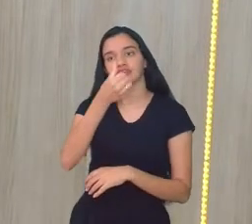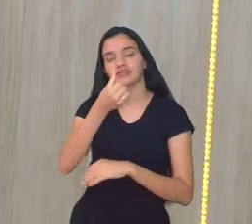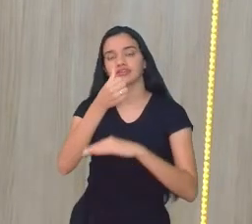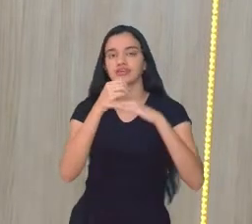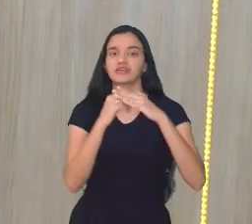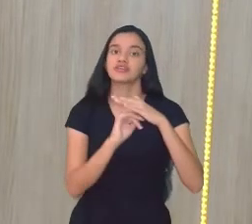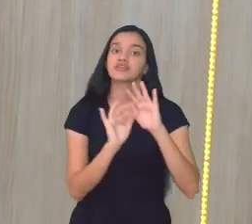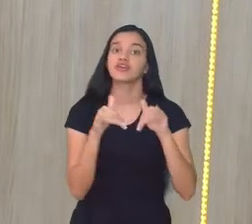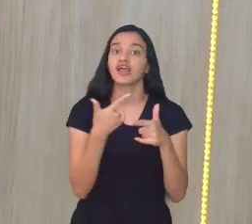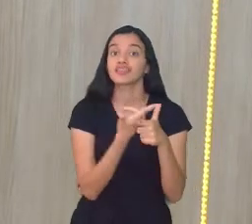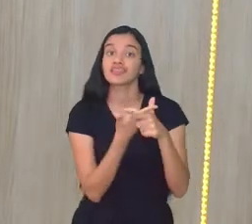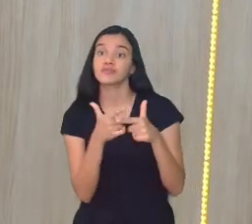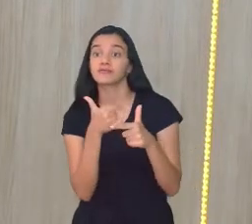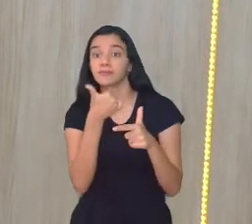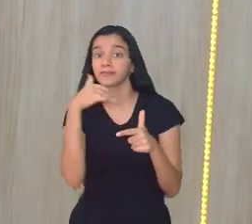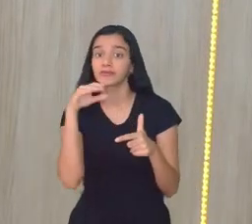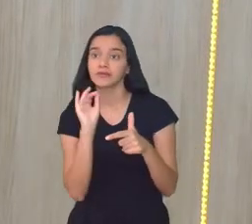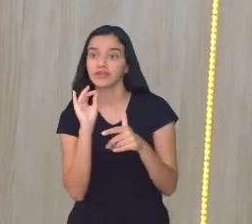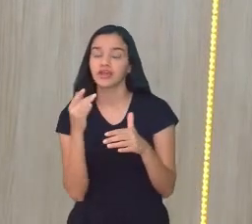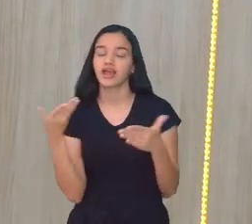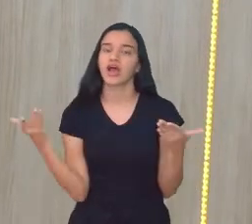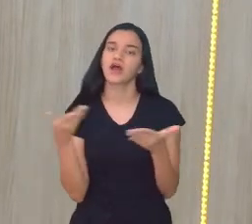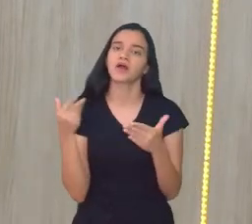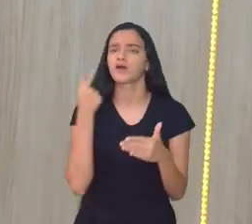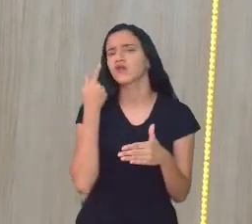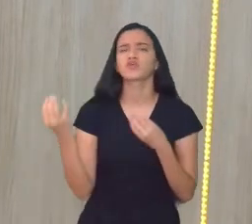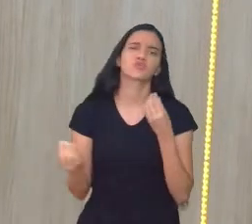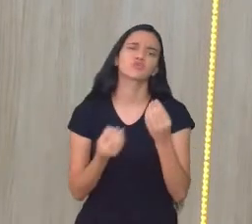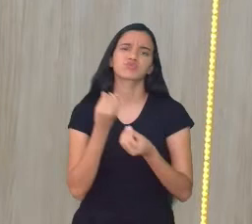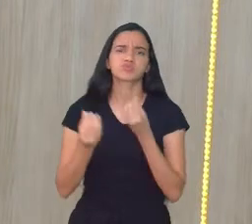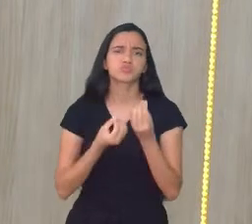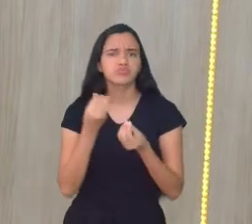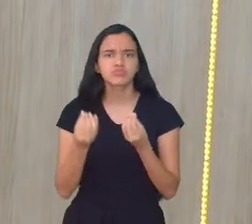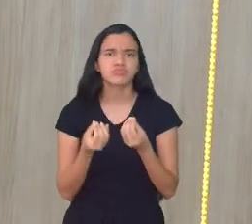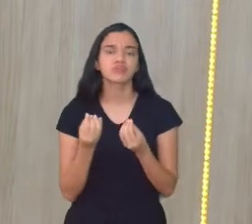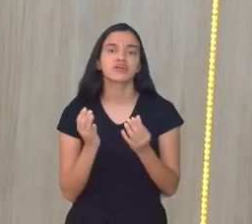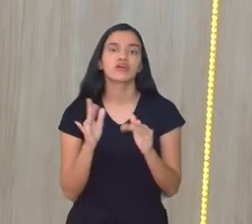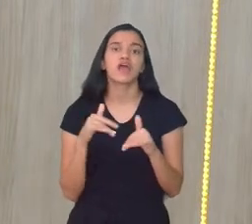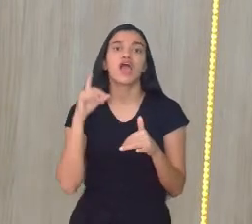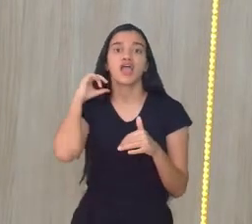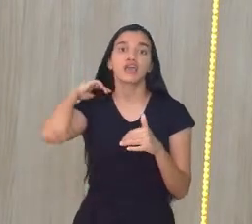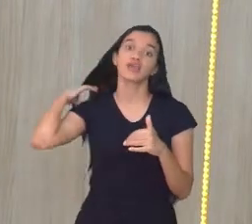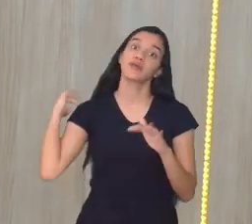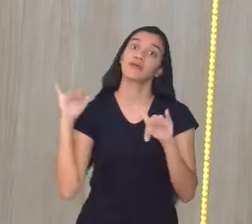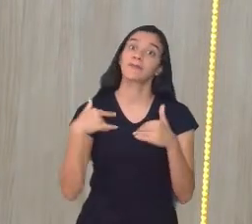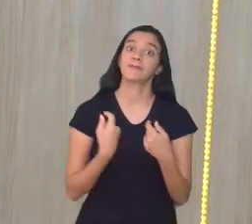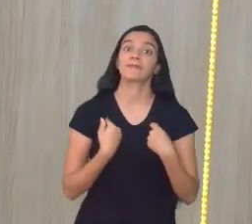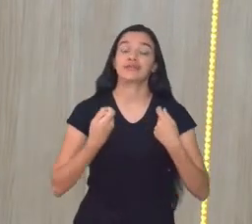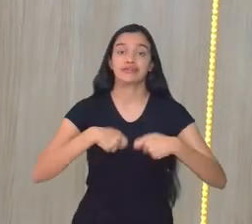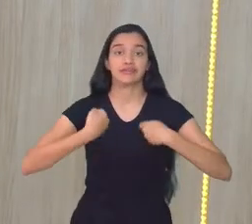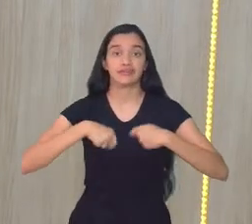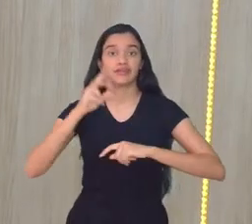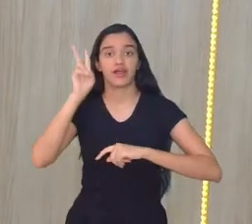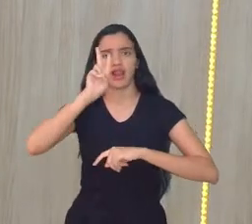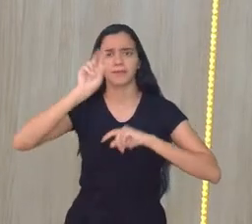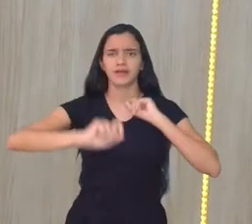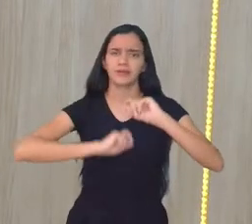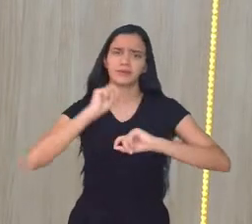Ora, e aqui, como é que eu vou fazer? Aqui eu preciso lembrar